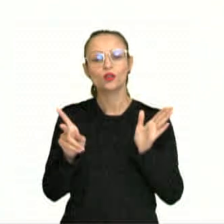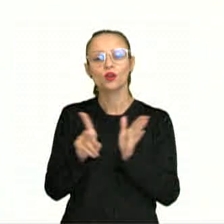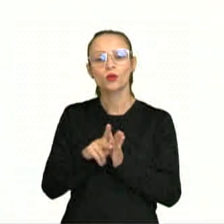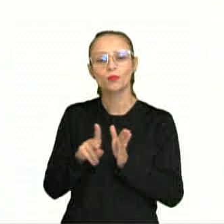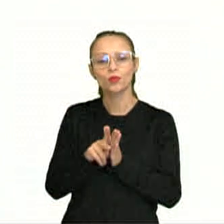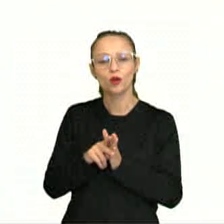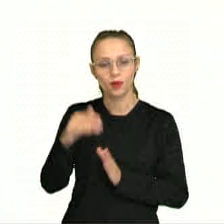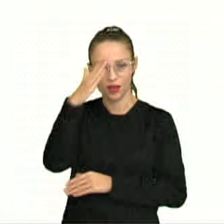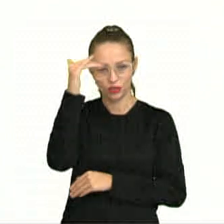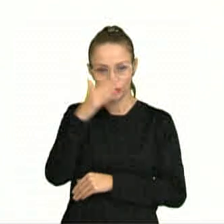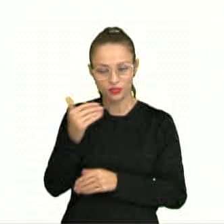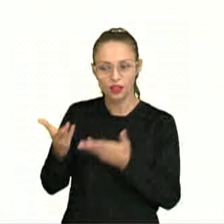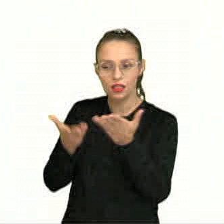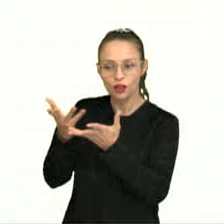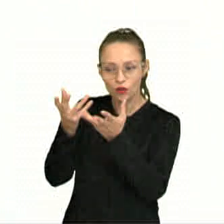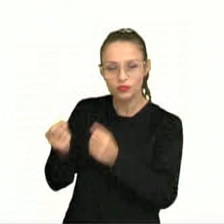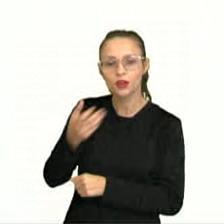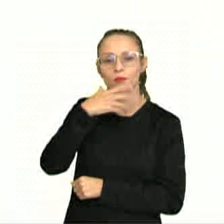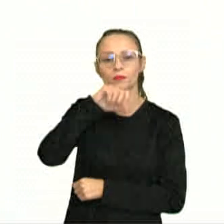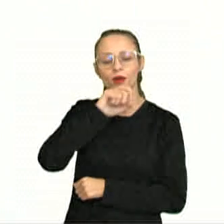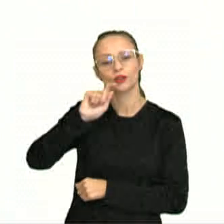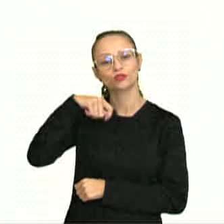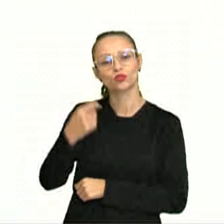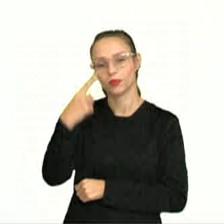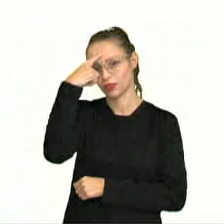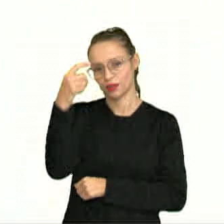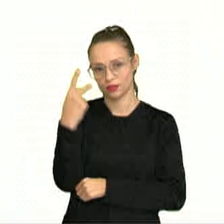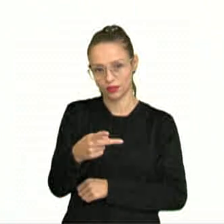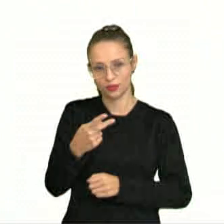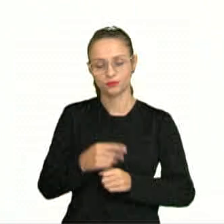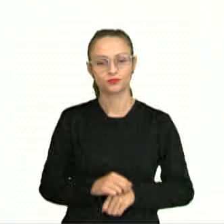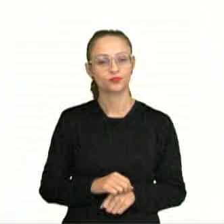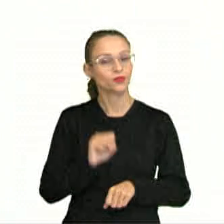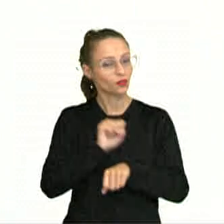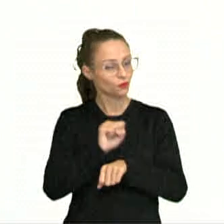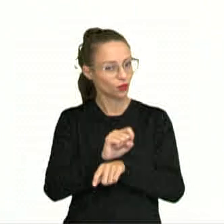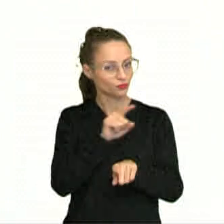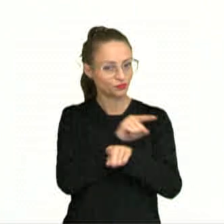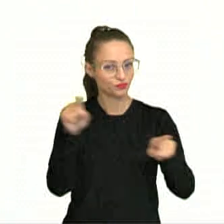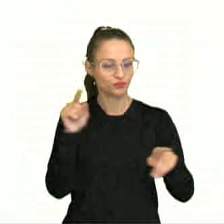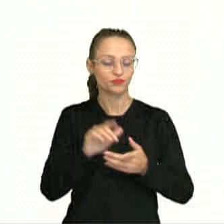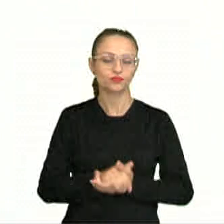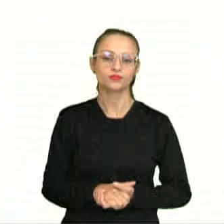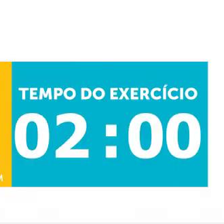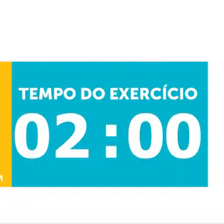para convencer o seu pai sobre suas ideias. Aguardo vocês.